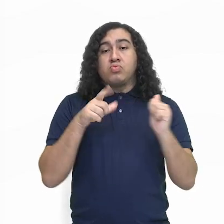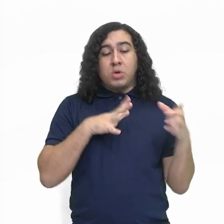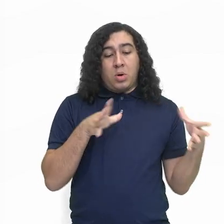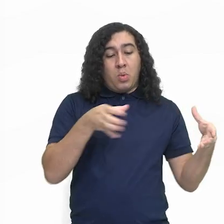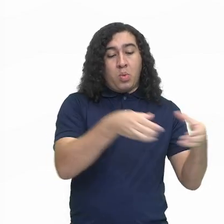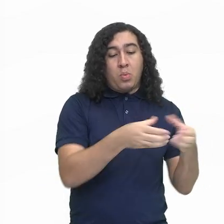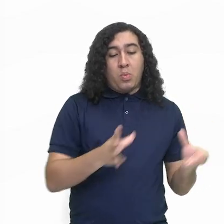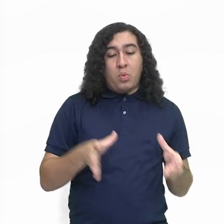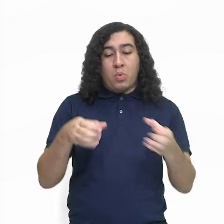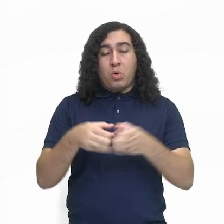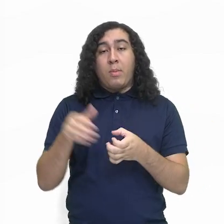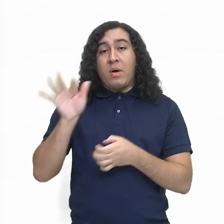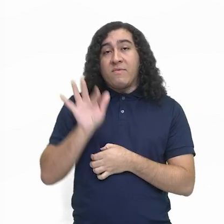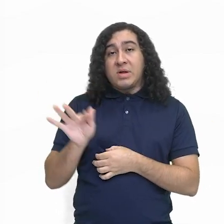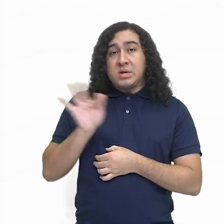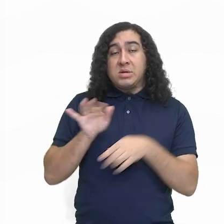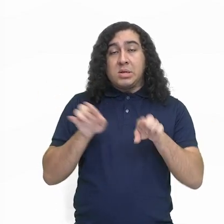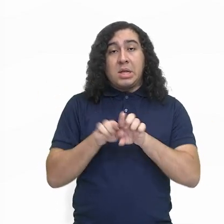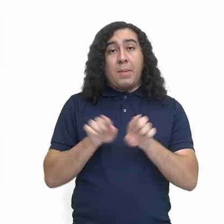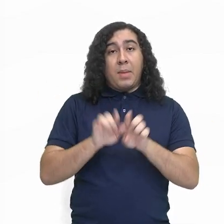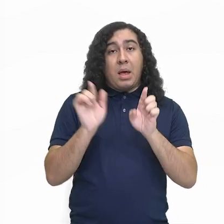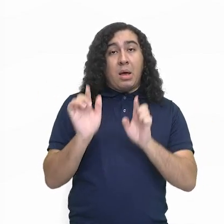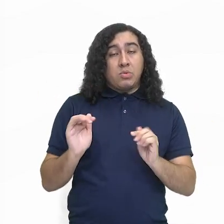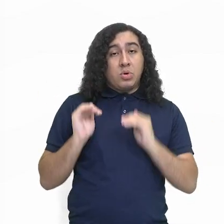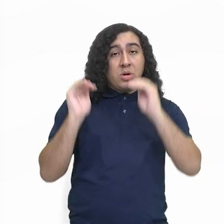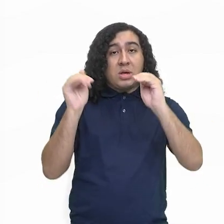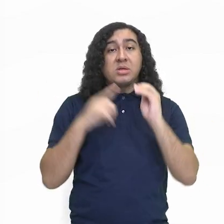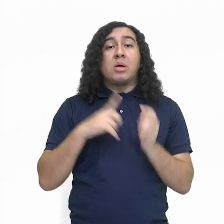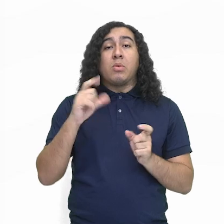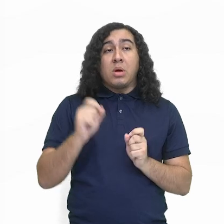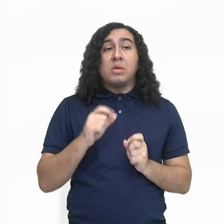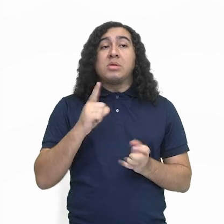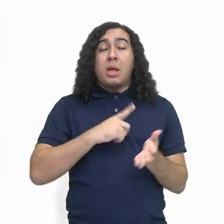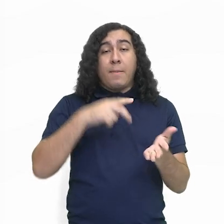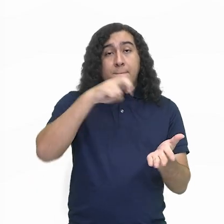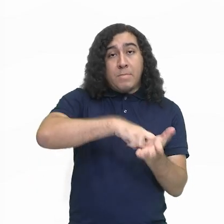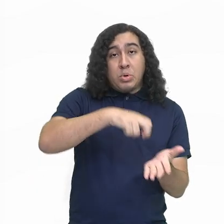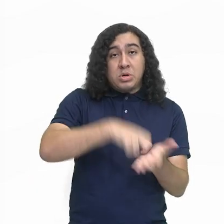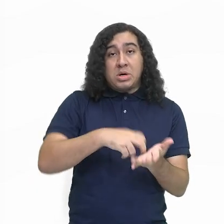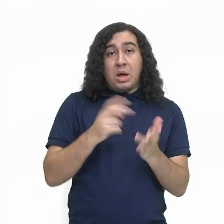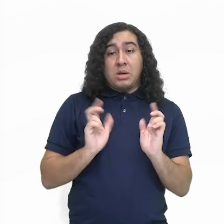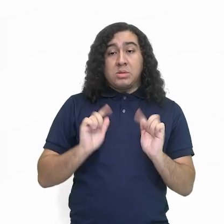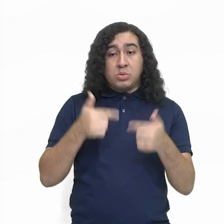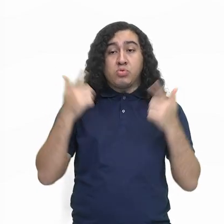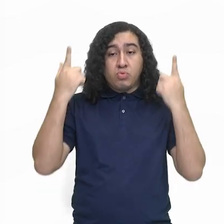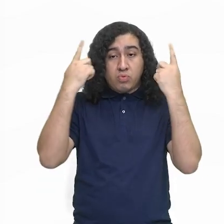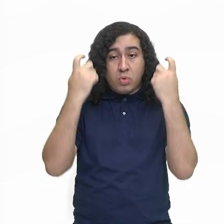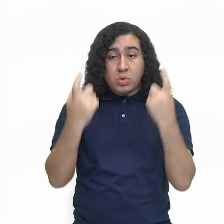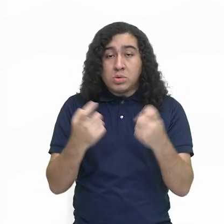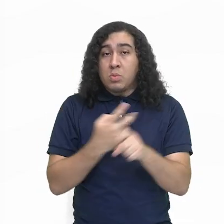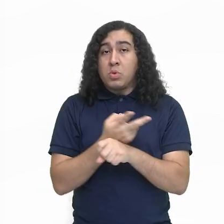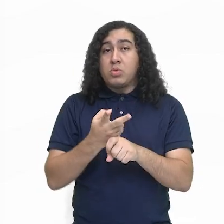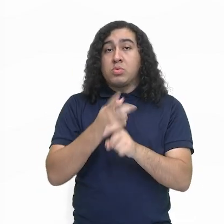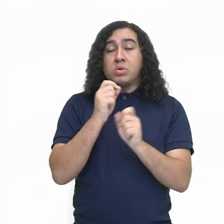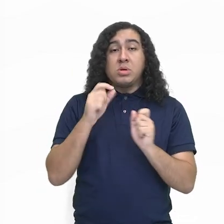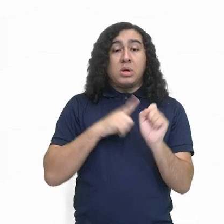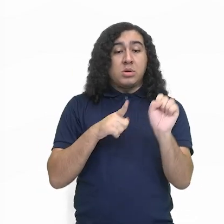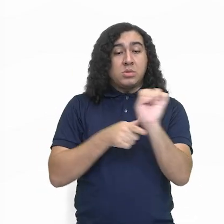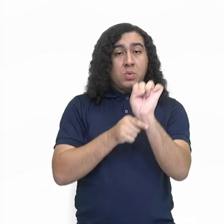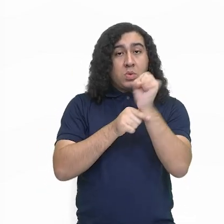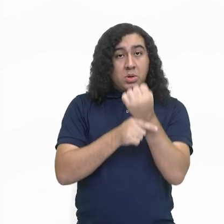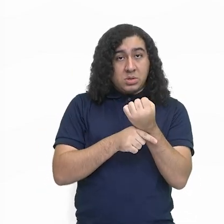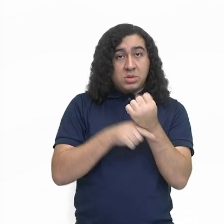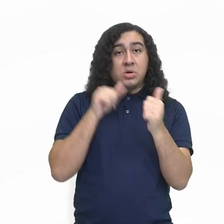clubes, federações e autoridades para coibir e punir severamente atos de violência, visando a garantir a segurança